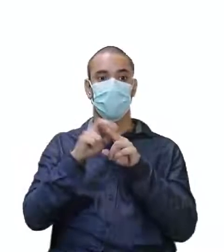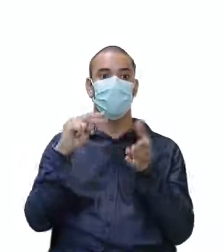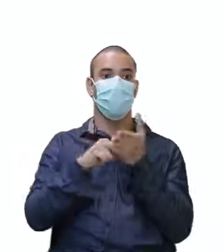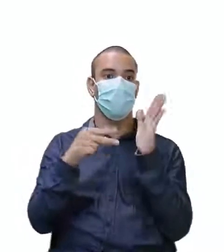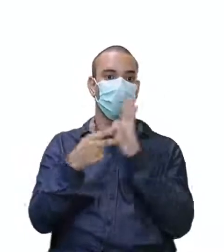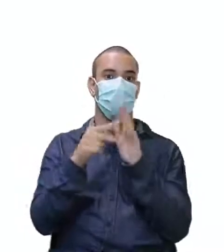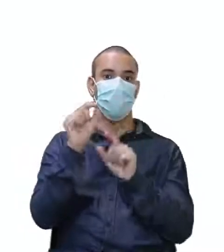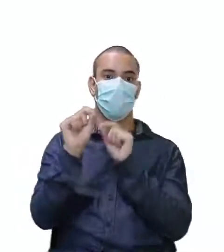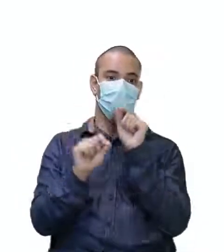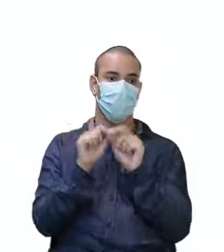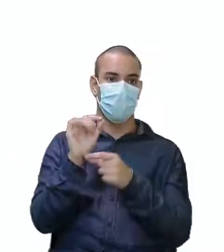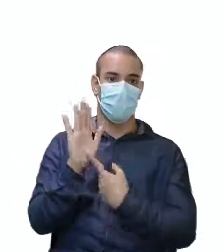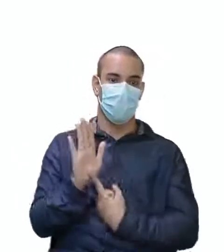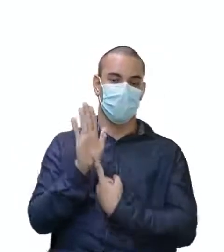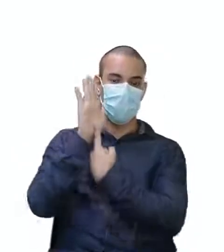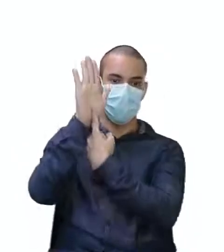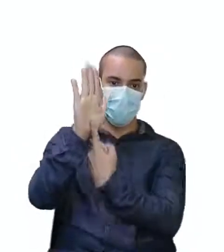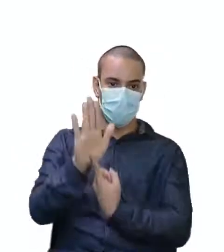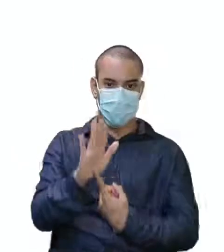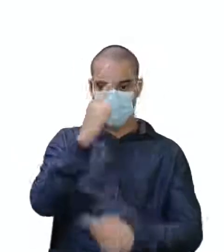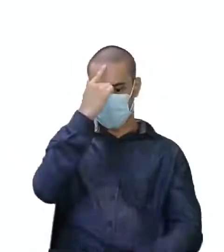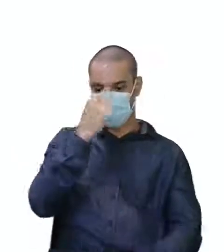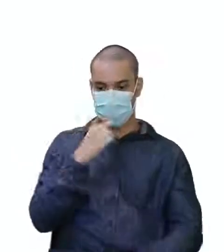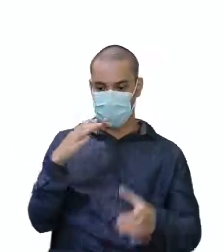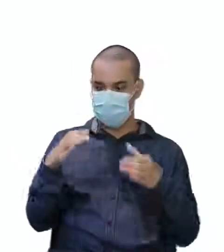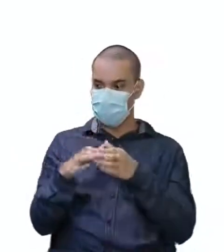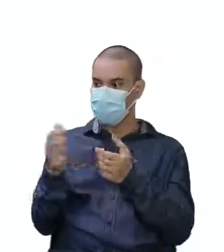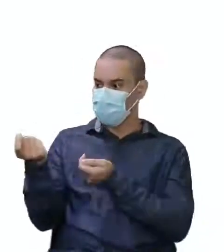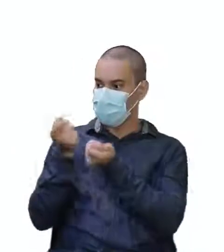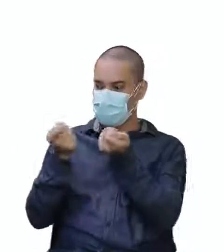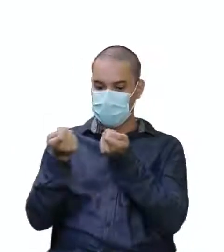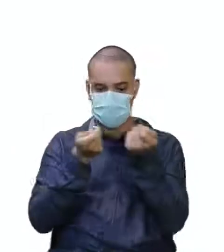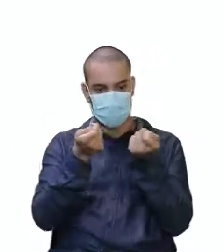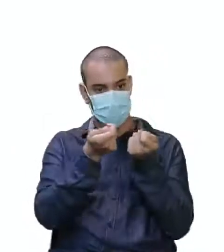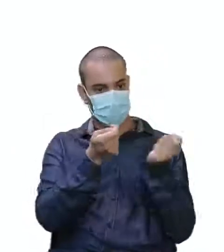uma espécie de regulador